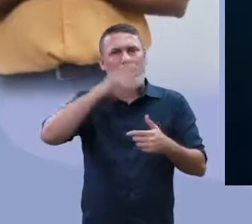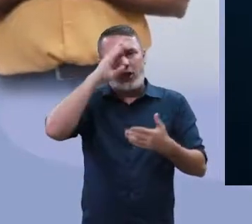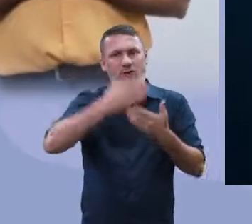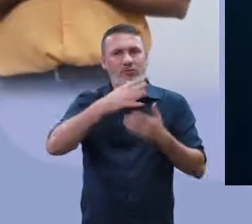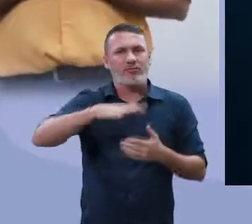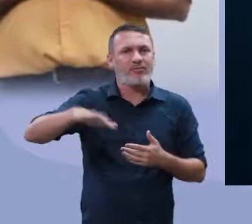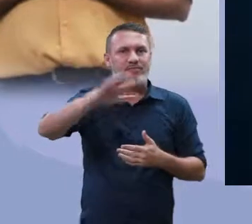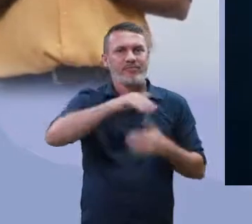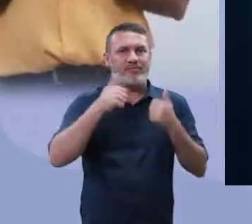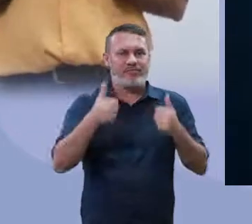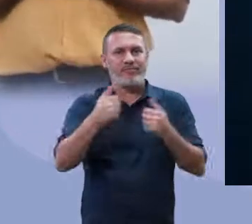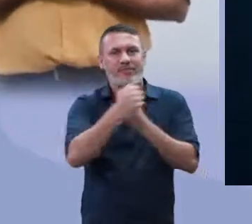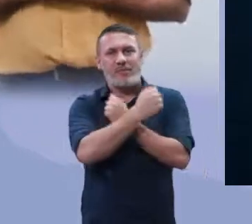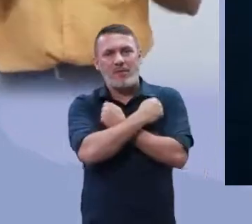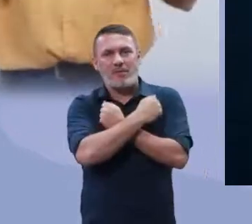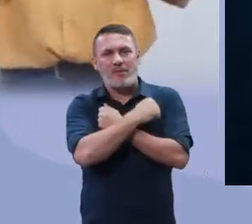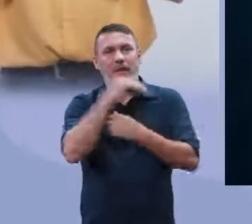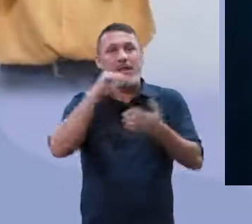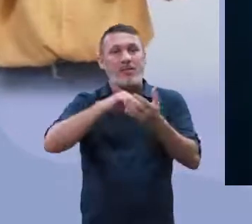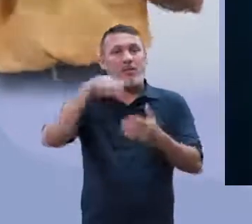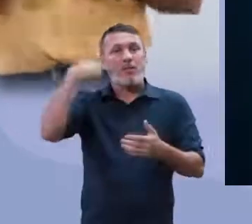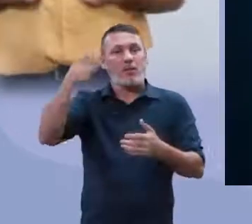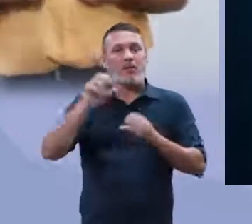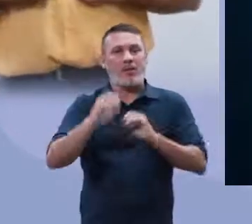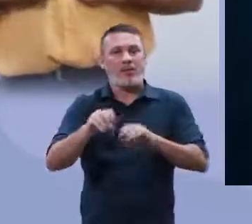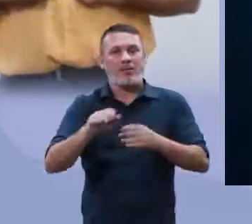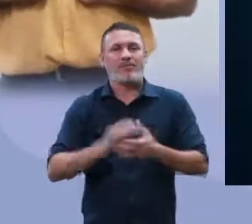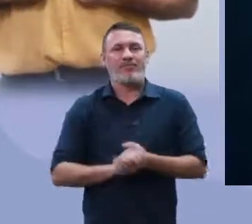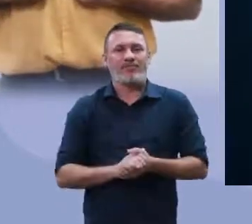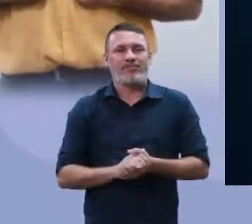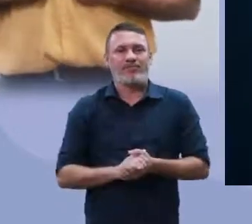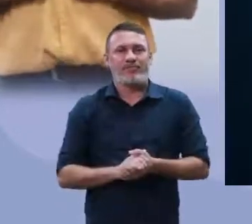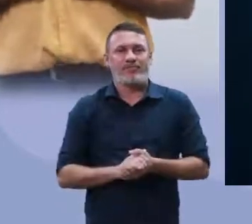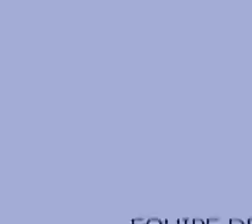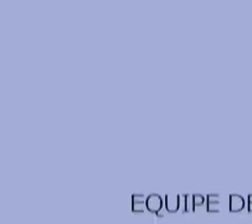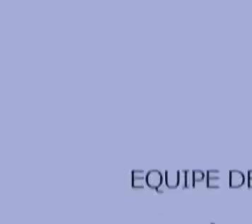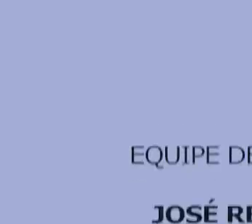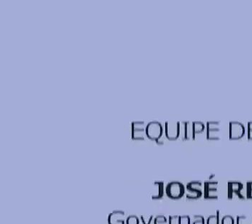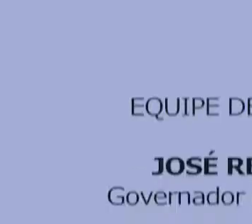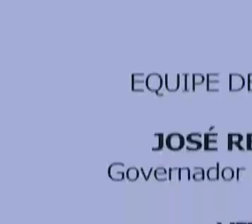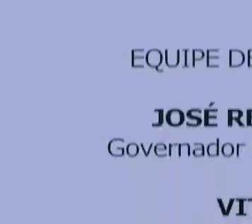e esse é meu voto que eu faço para todos vocês. Um abraço e até o nosso próximo encontro. Valeu!